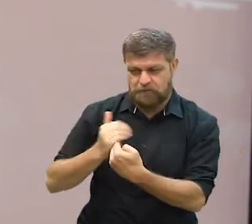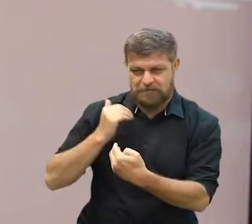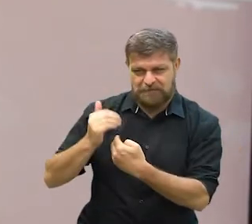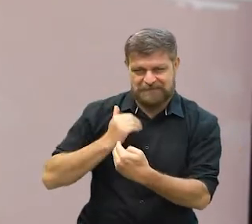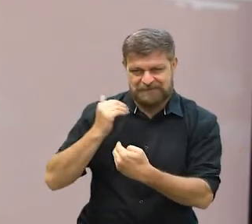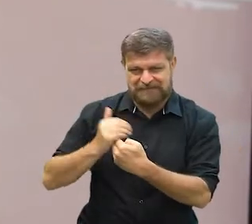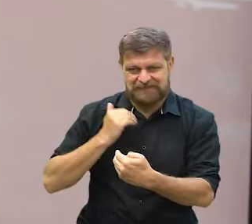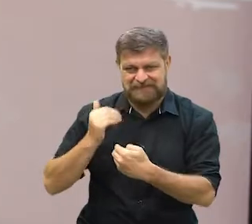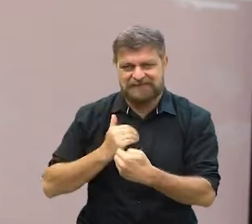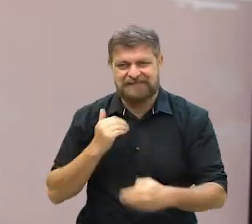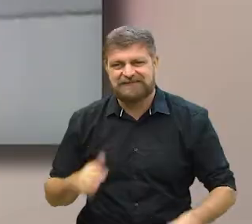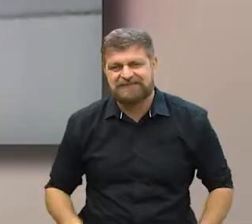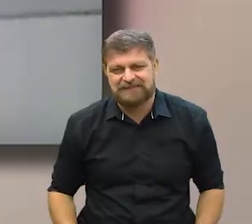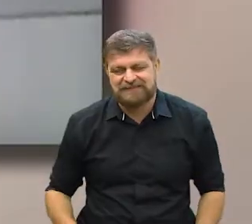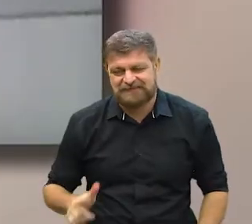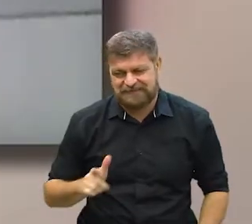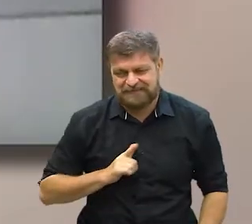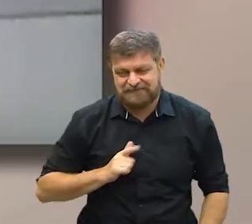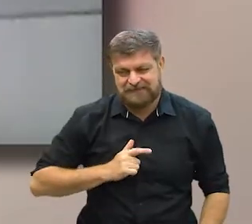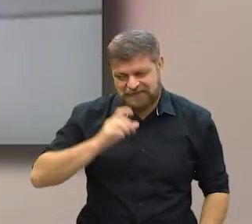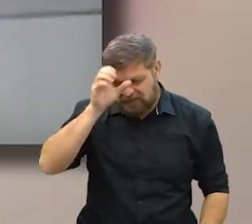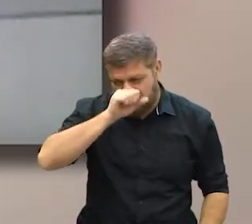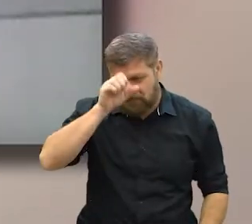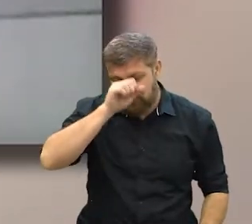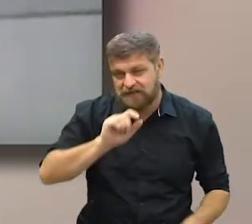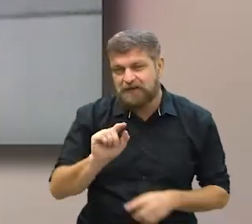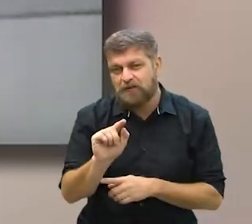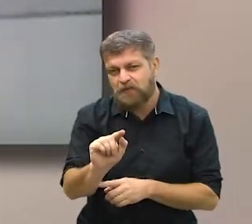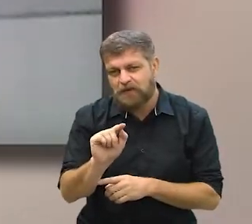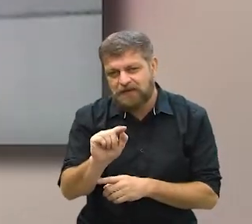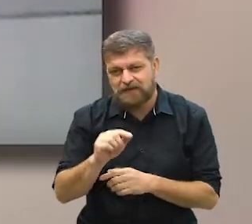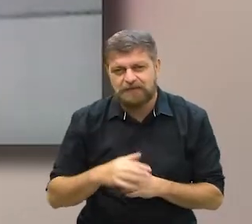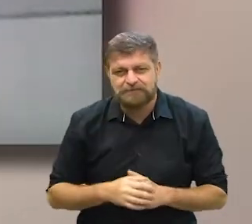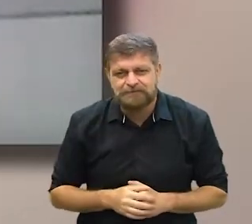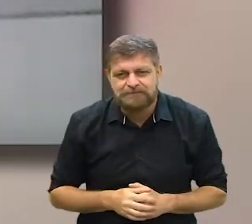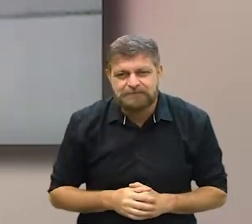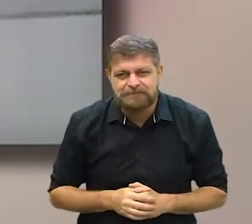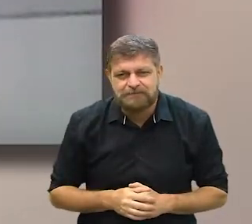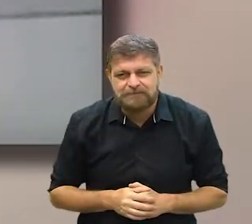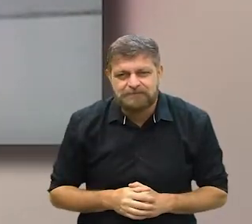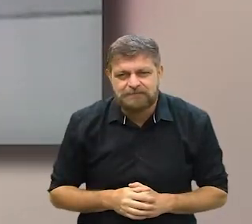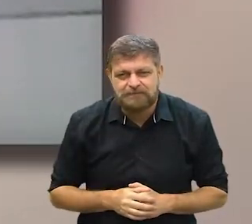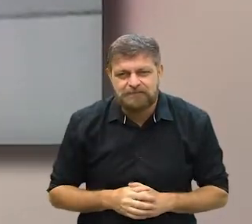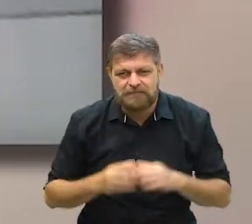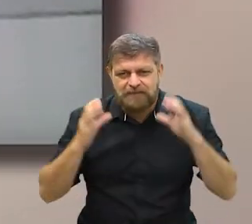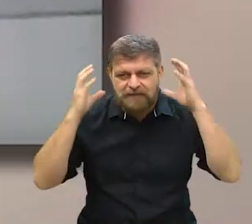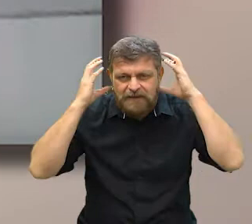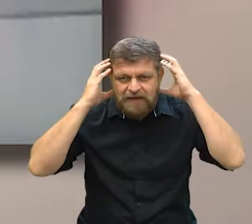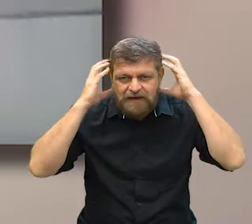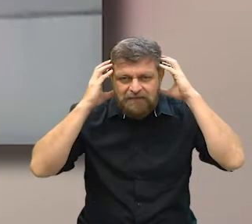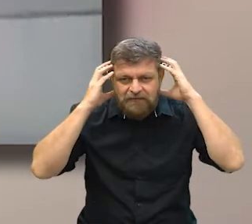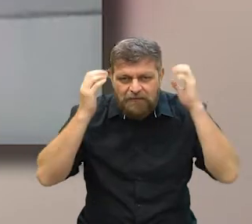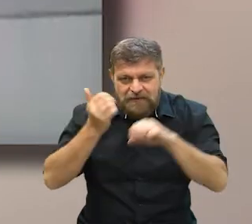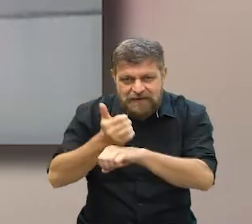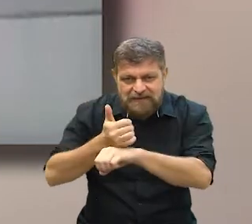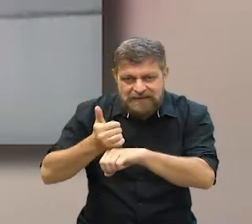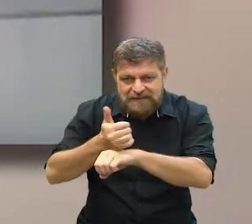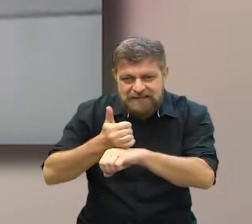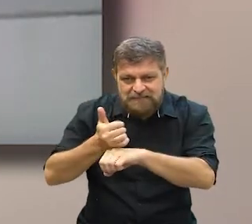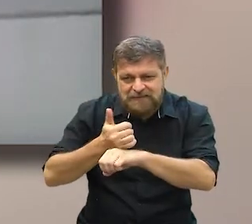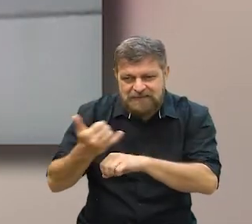está satisfeito? Então, aí tem uma coisa que as fonos me ensinaram, né? Nossa, essa fonoaudióloga que eu estava